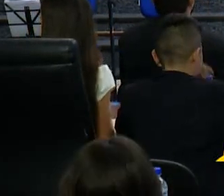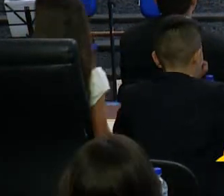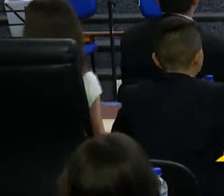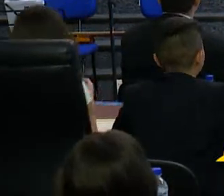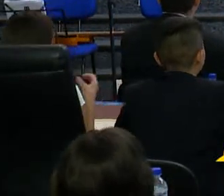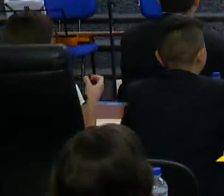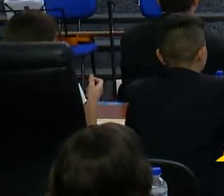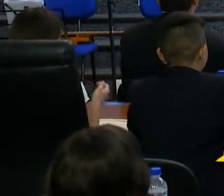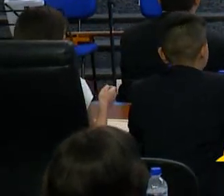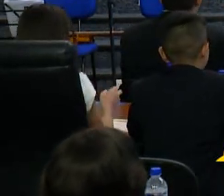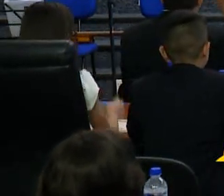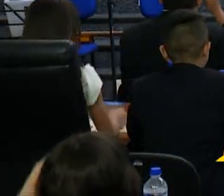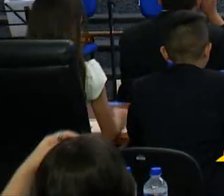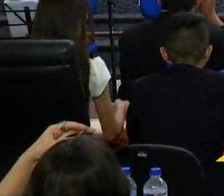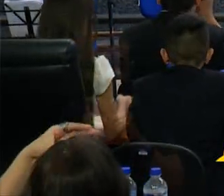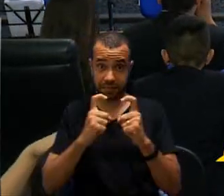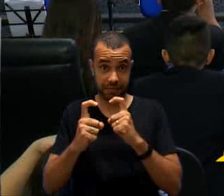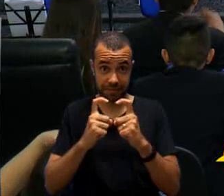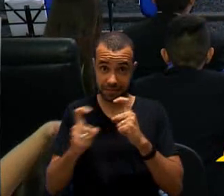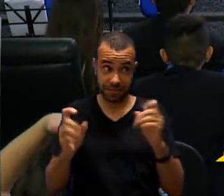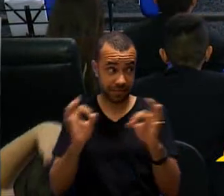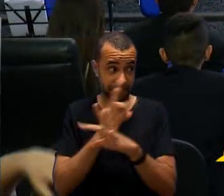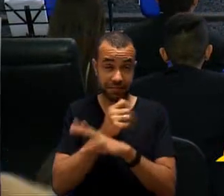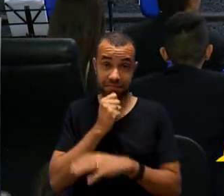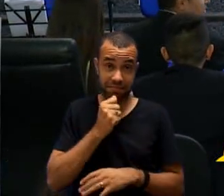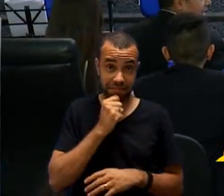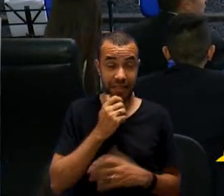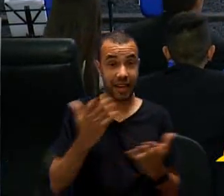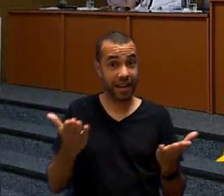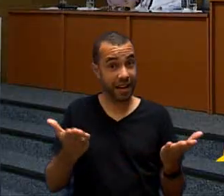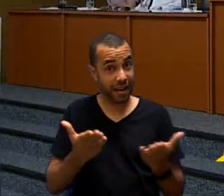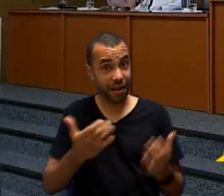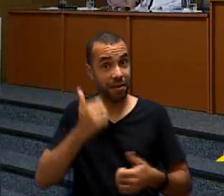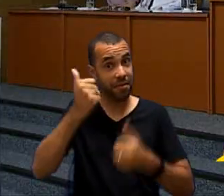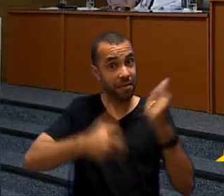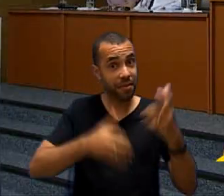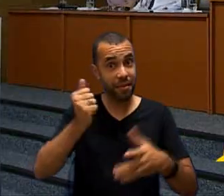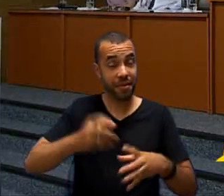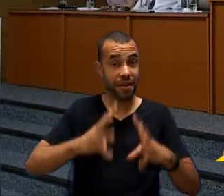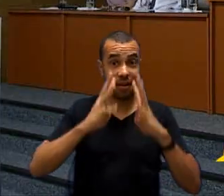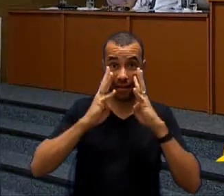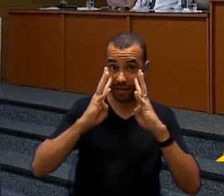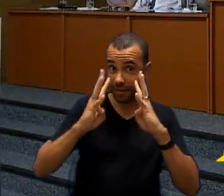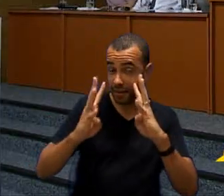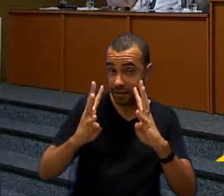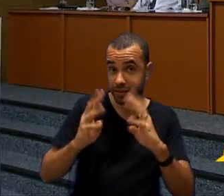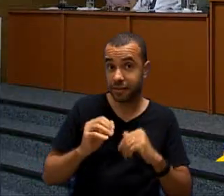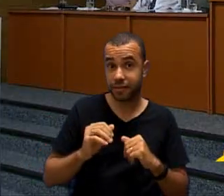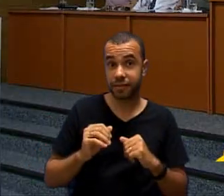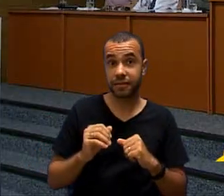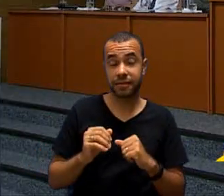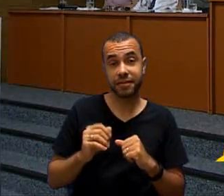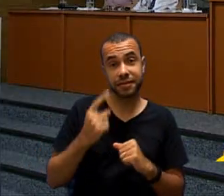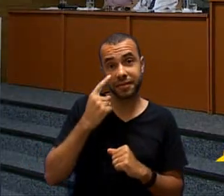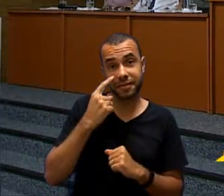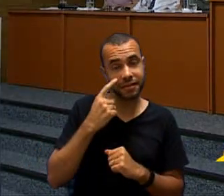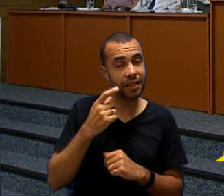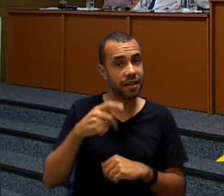A cerimônia não terminou, nós vamos agora ouvir as considerações com atenção. Vamos ouvir as